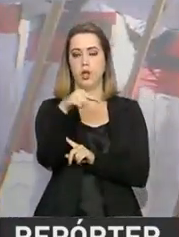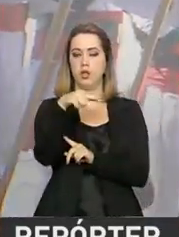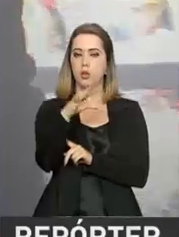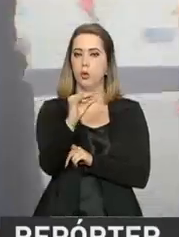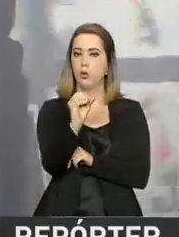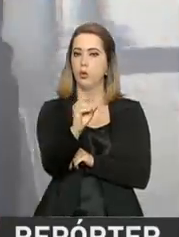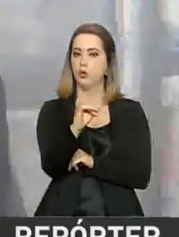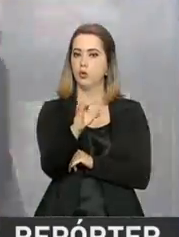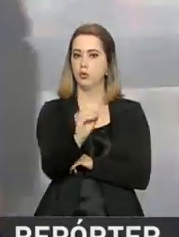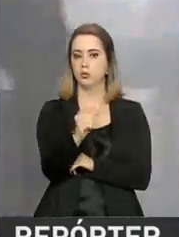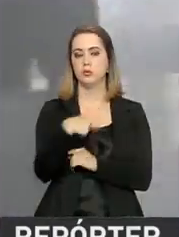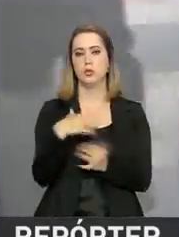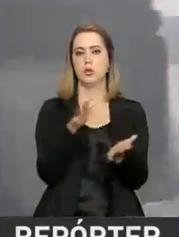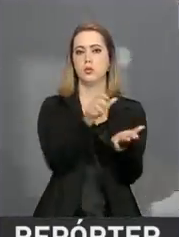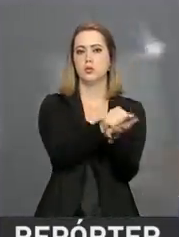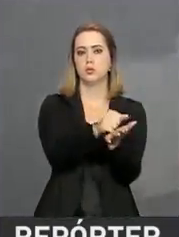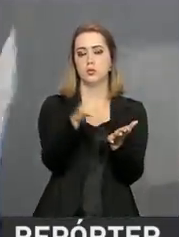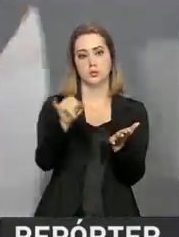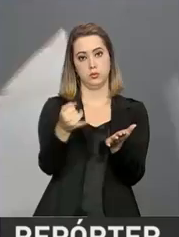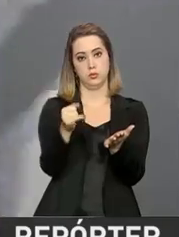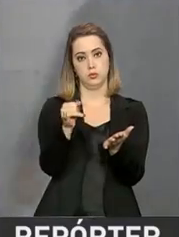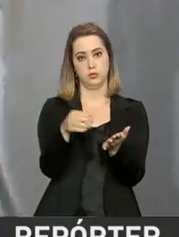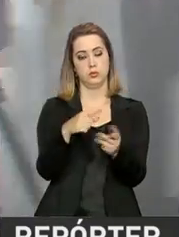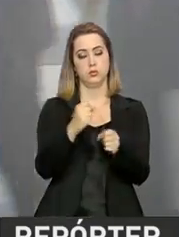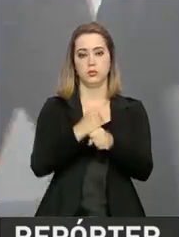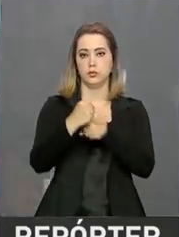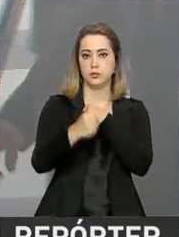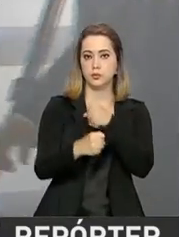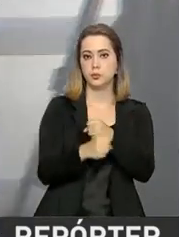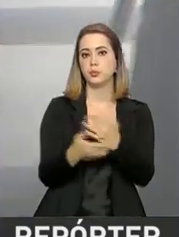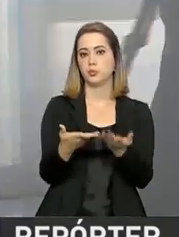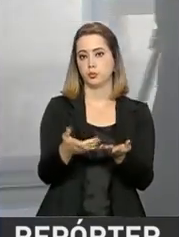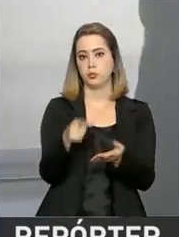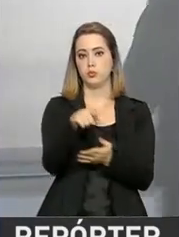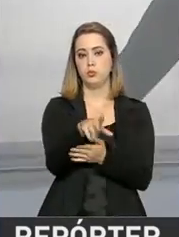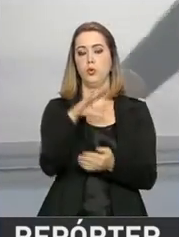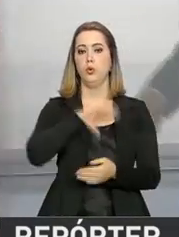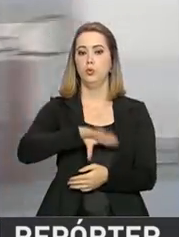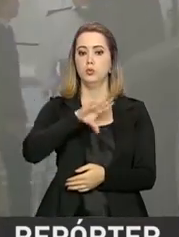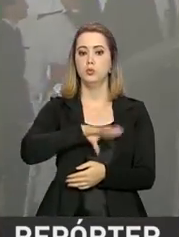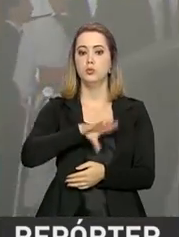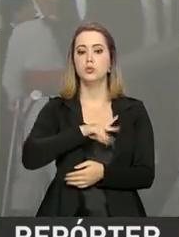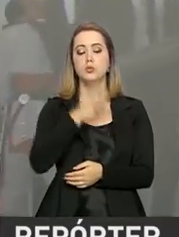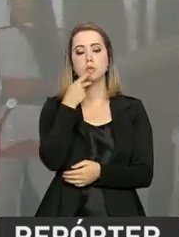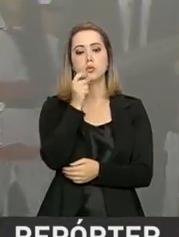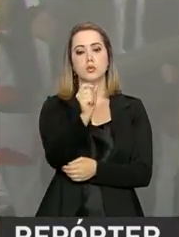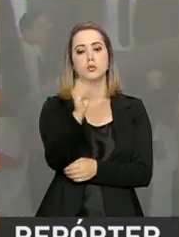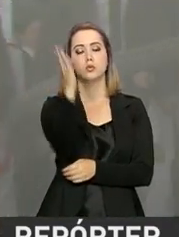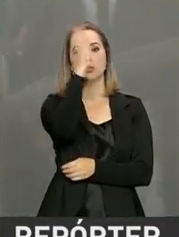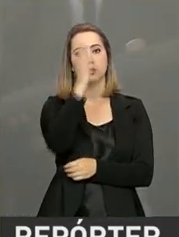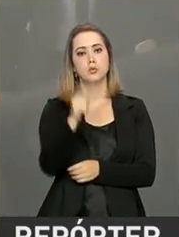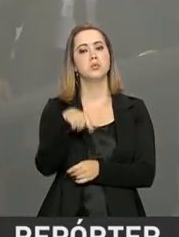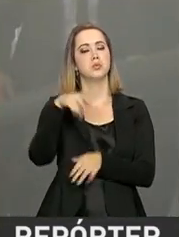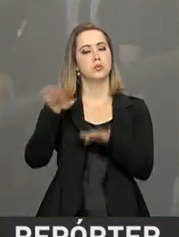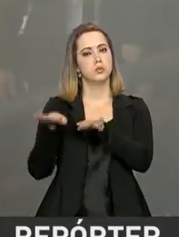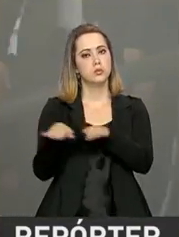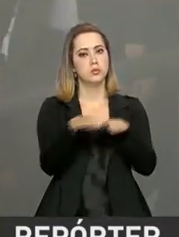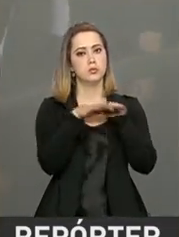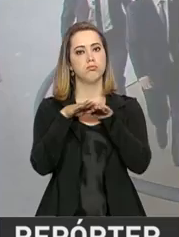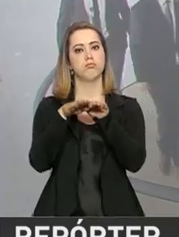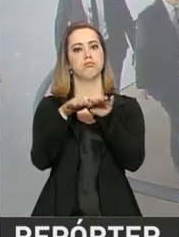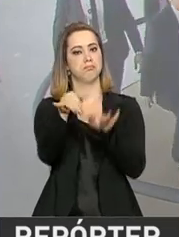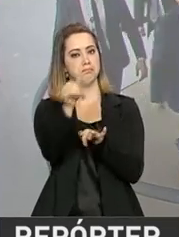Guterres que assume o cargo em janeiro de 2017 o português ressaltou que o Brasil é um país democrático e